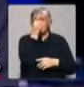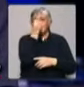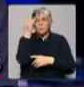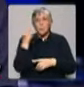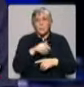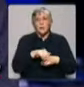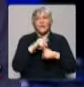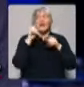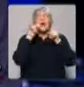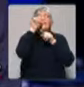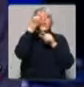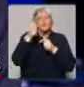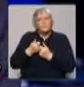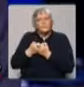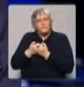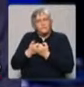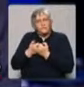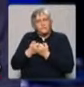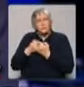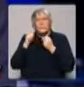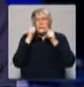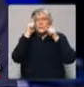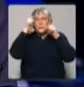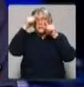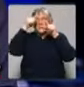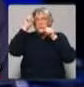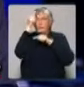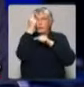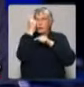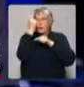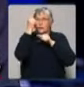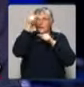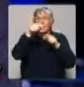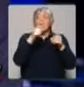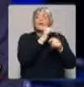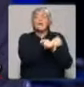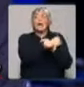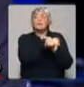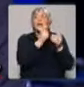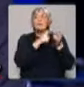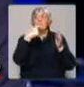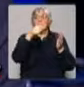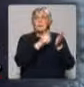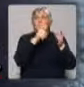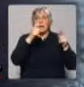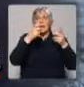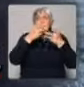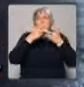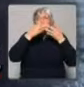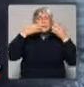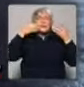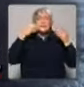o pequeno avião telecomandado atravessou as grades da residência oficial do presidente norte-americano durante a madrugada o Drone pertencia